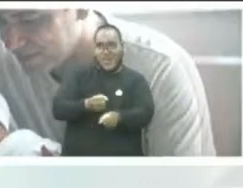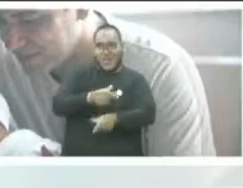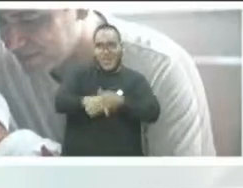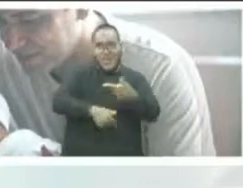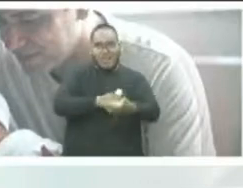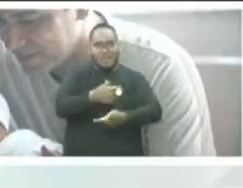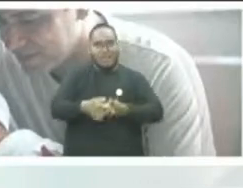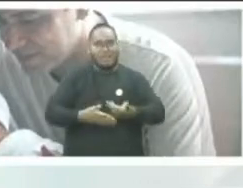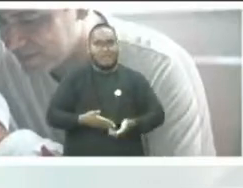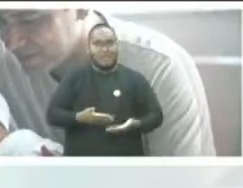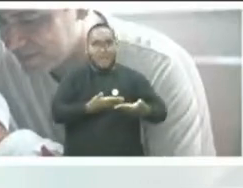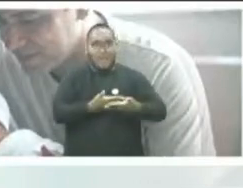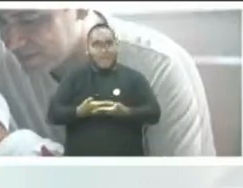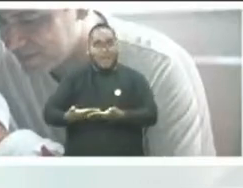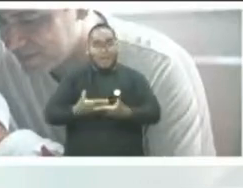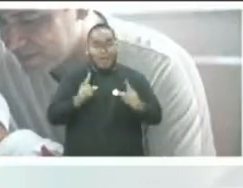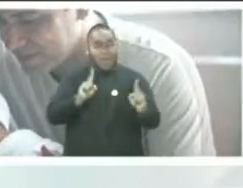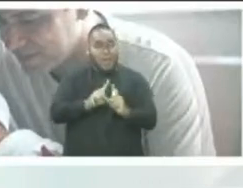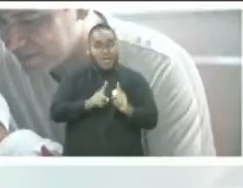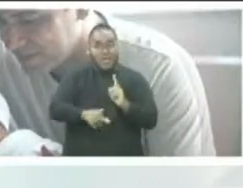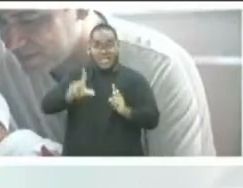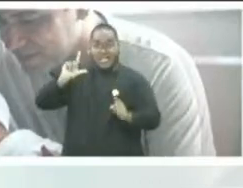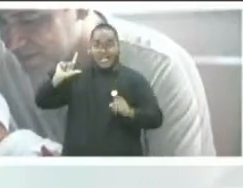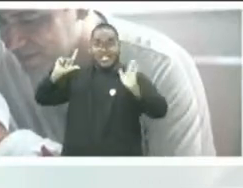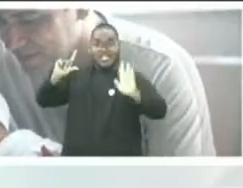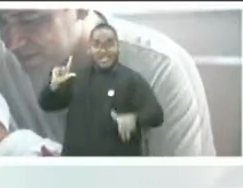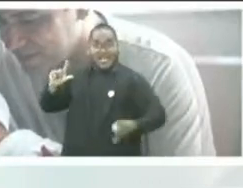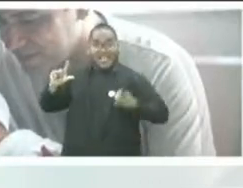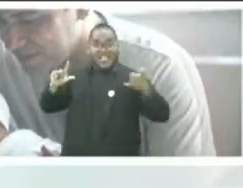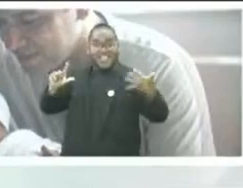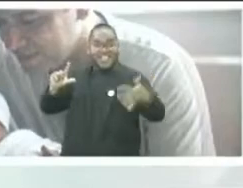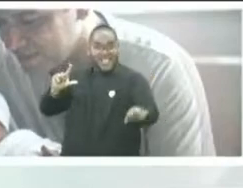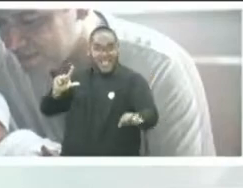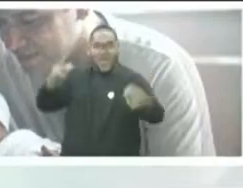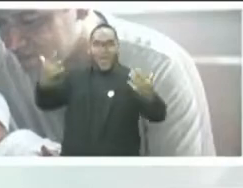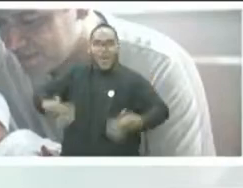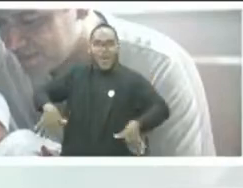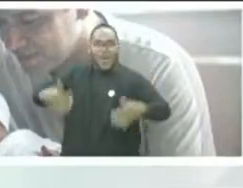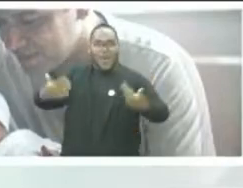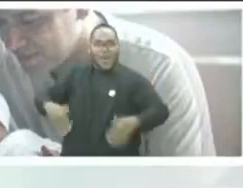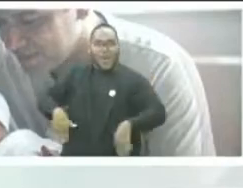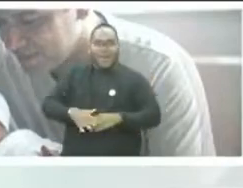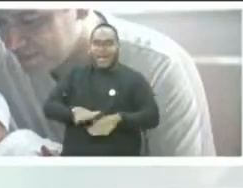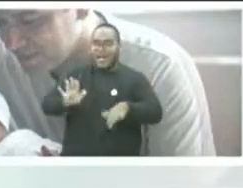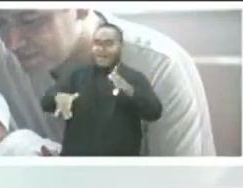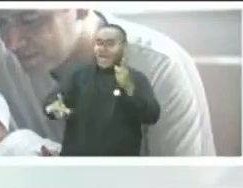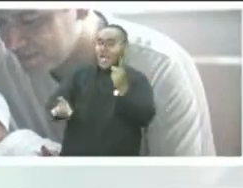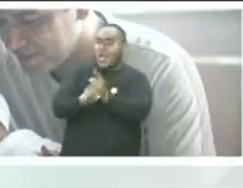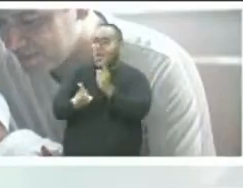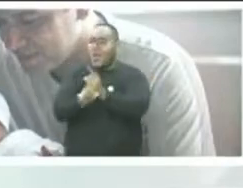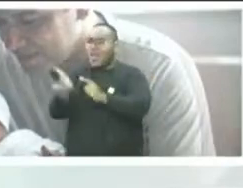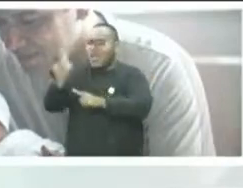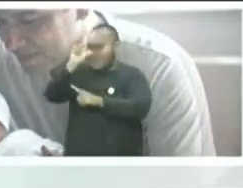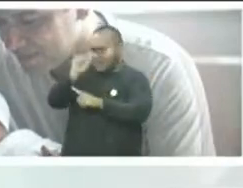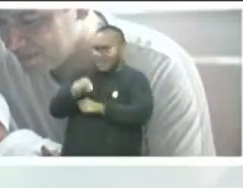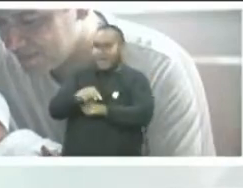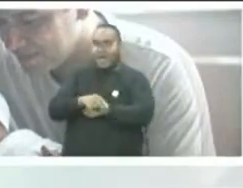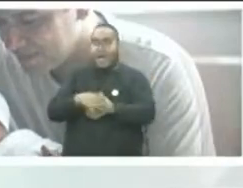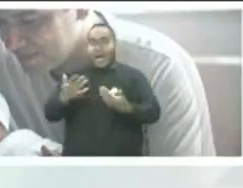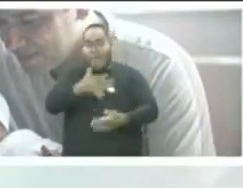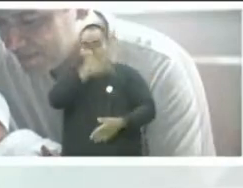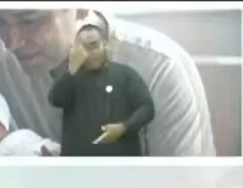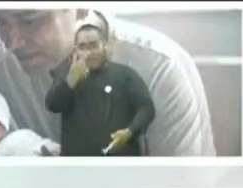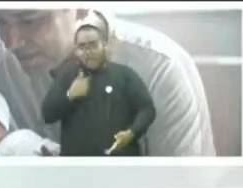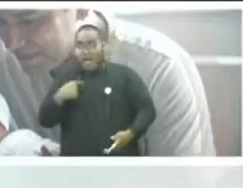que eu atendi no início, hoje já têm 10 anos, é incrível, né? Às vezes eu encontro lá no hospital, tia Eli, você cuidou dele, o menino quase do meu